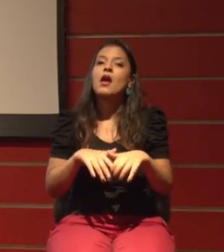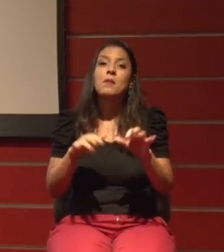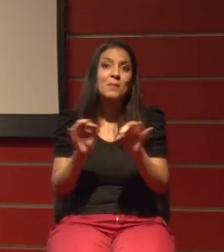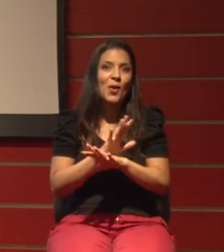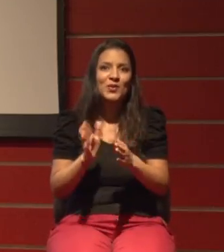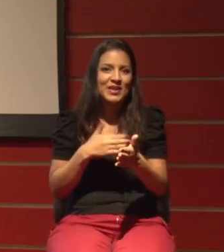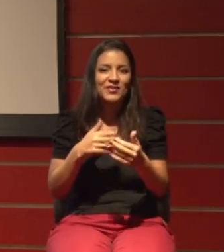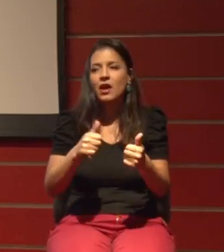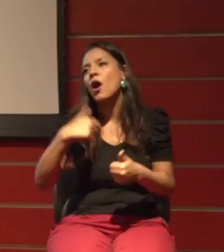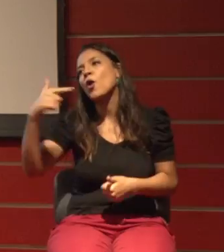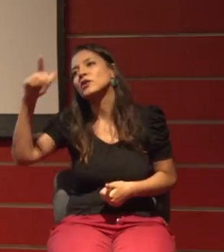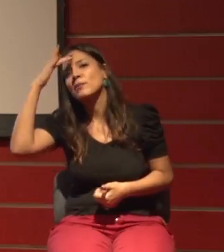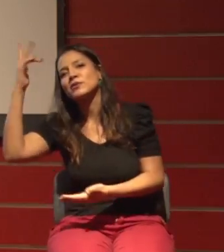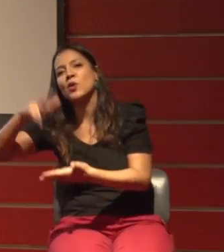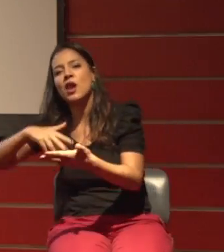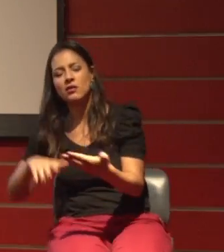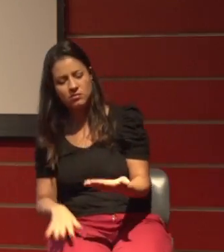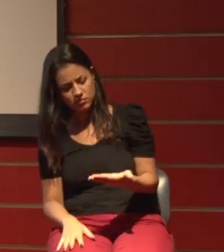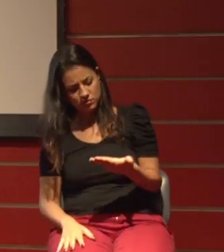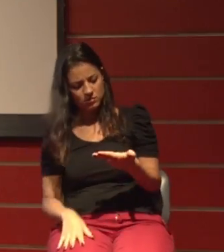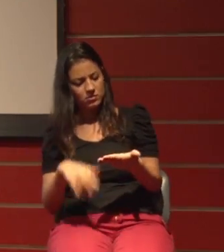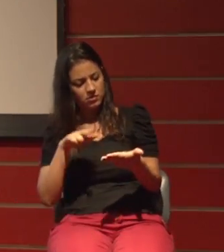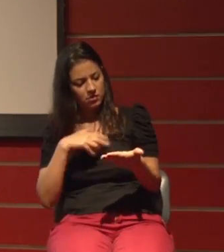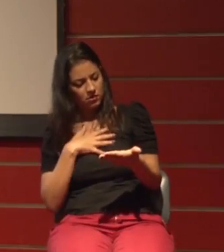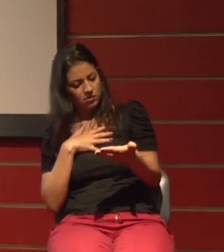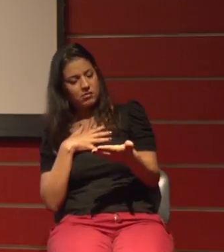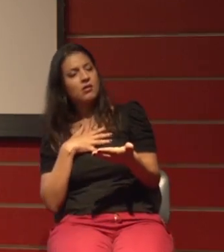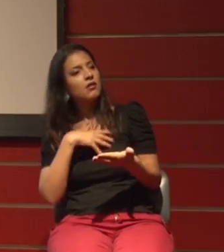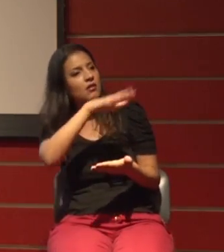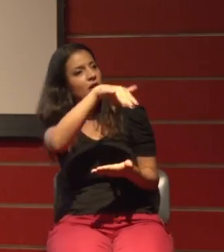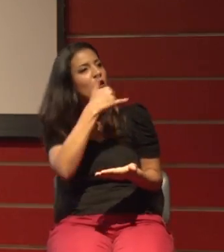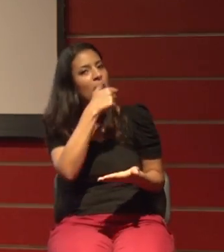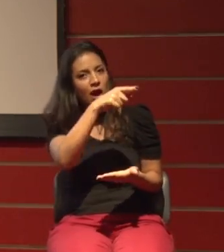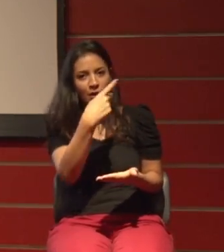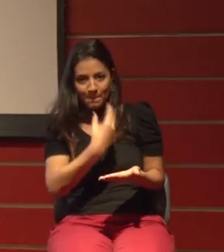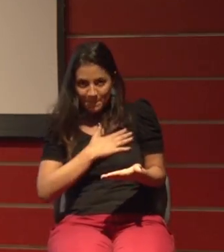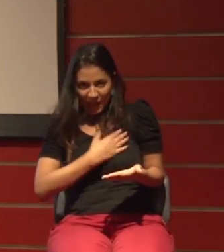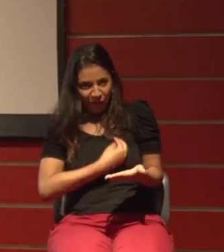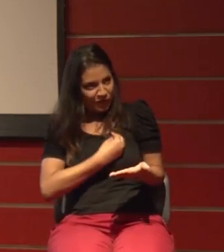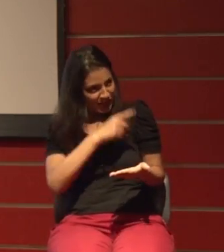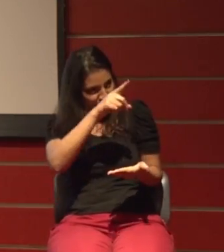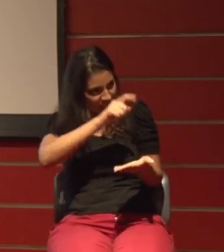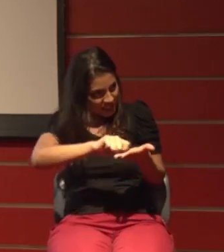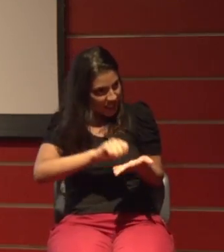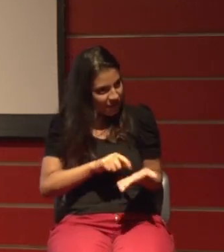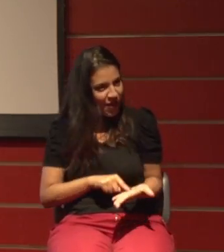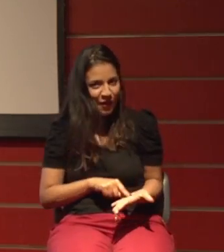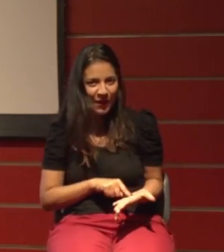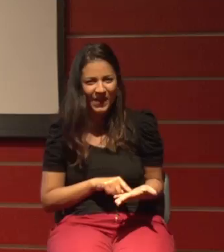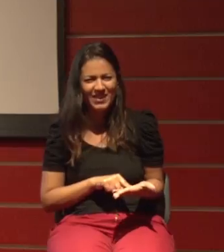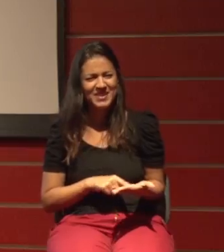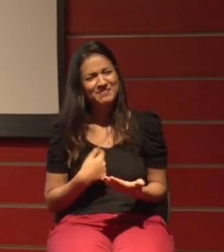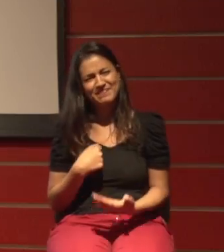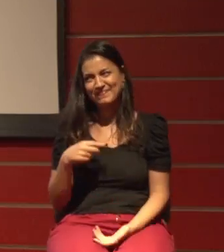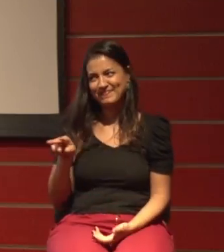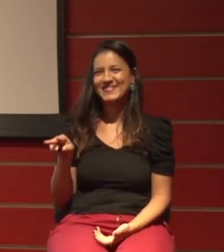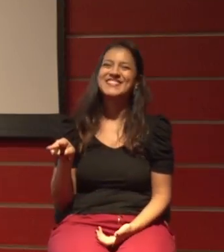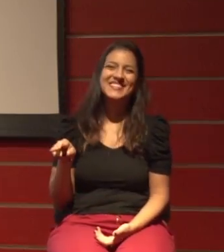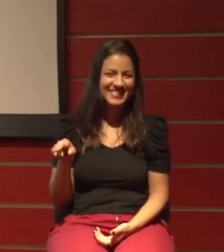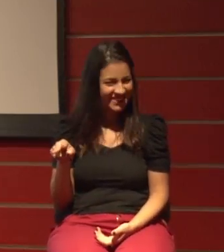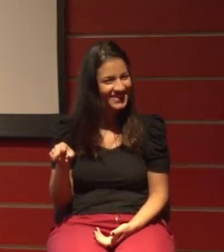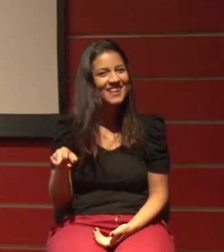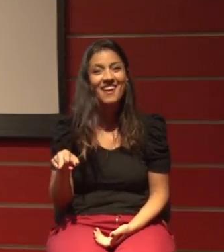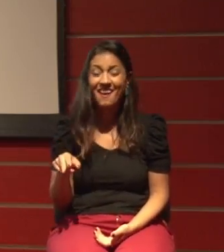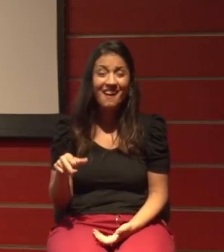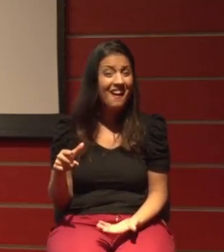mim né porque não o pessoal é é é político né o o pessoal é é é